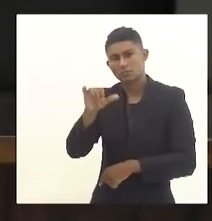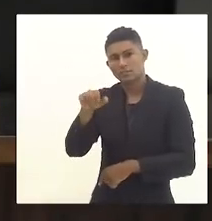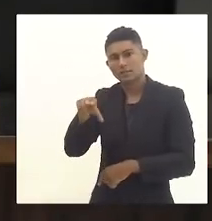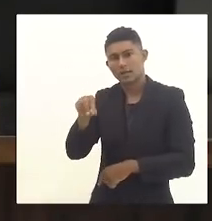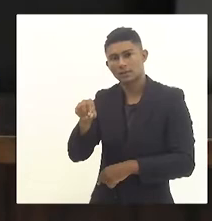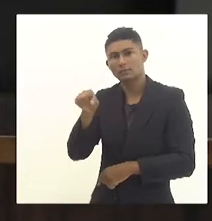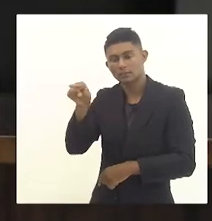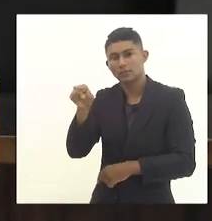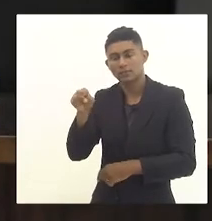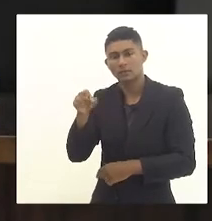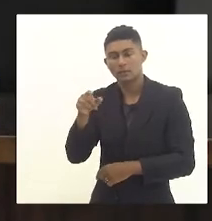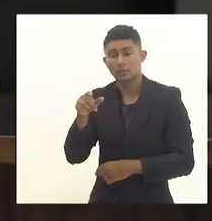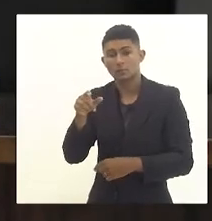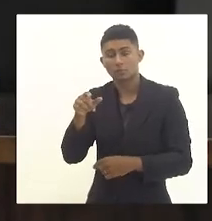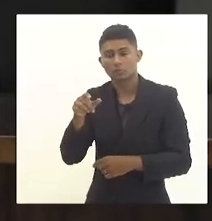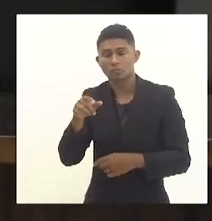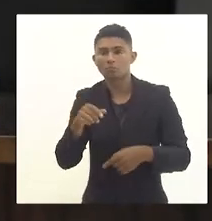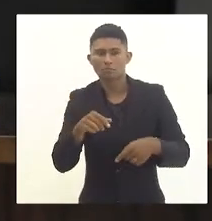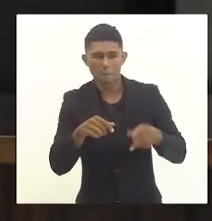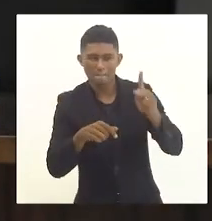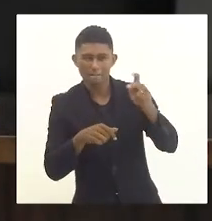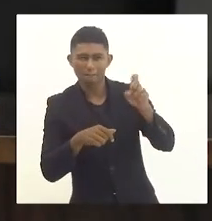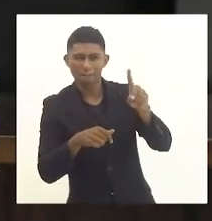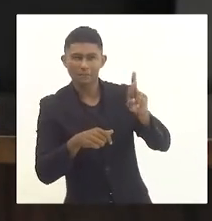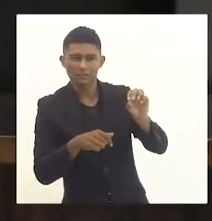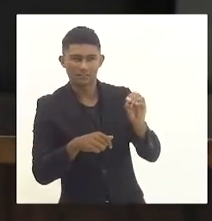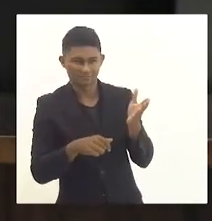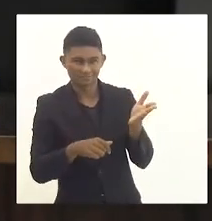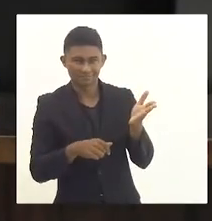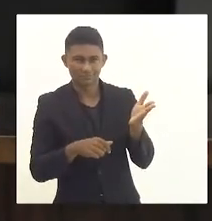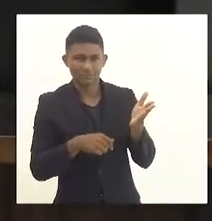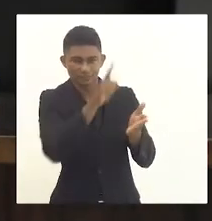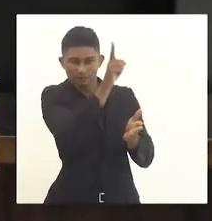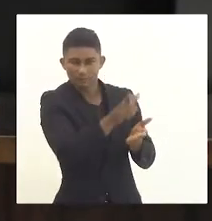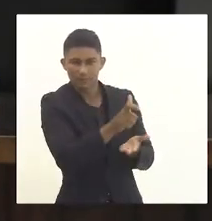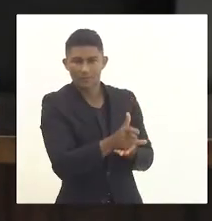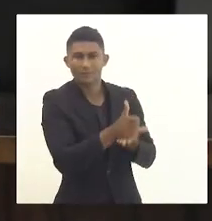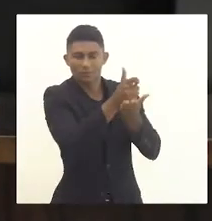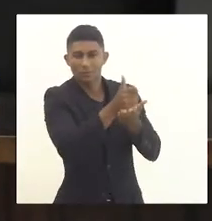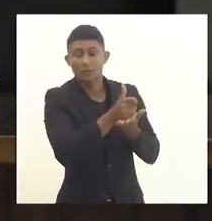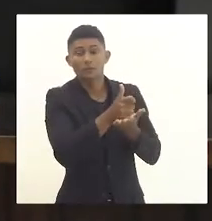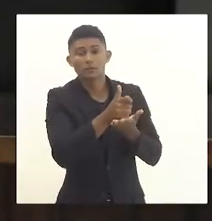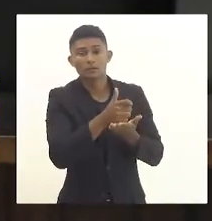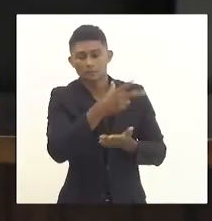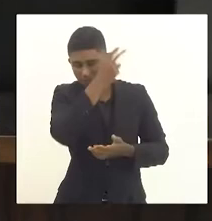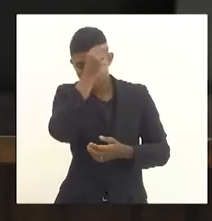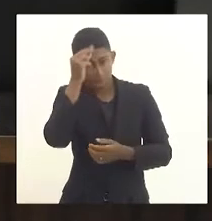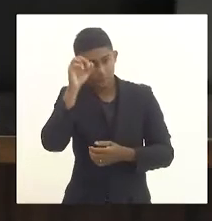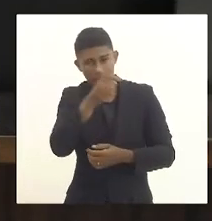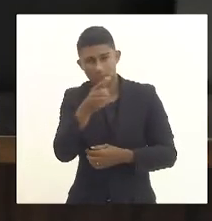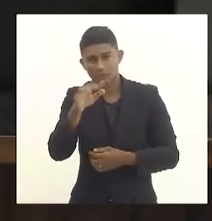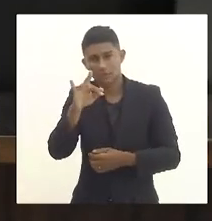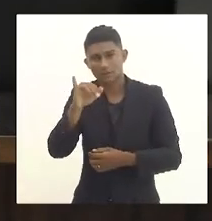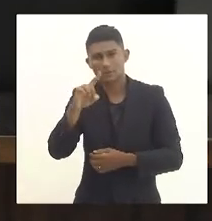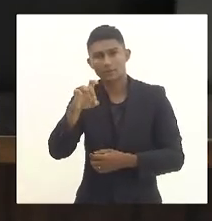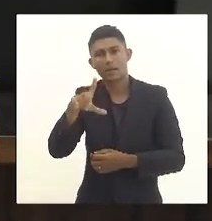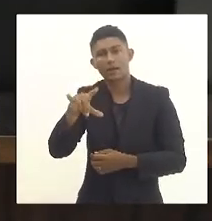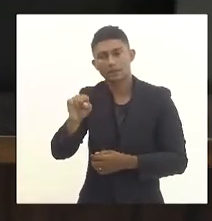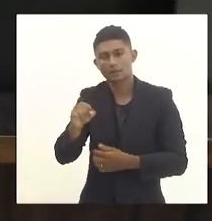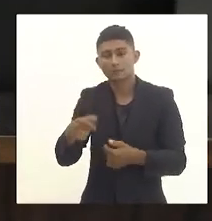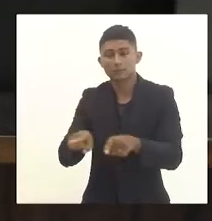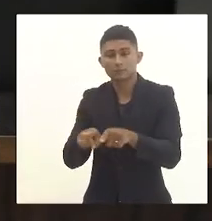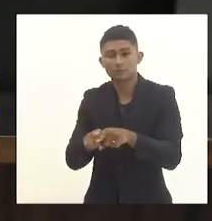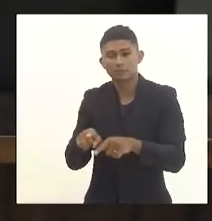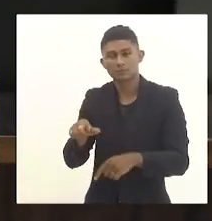dos Reis. Pedro Antônio, assessor da Prefeitura de São Fidélis. Leonardo da Silva, coordenador de